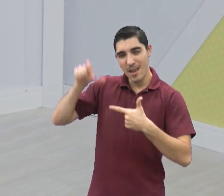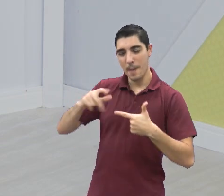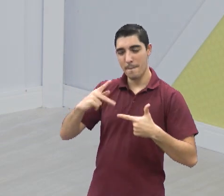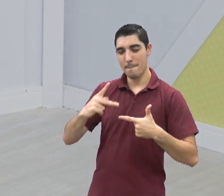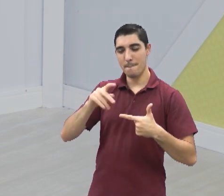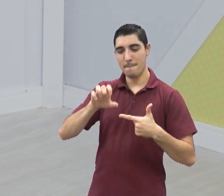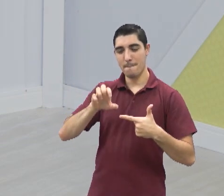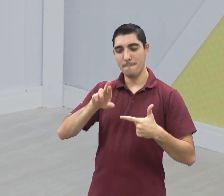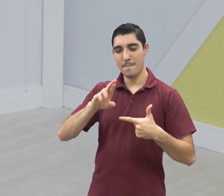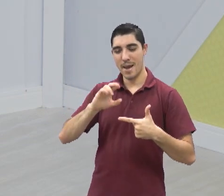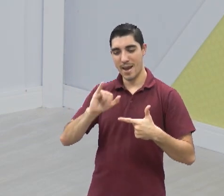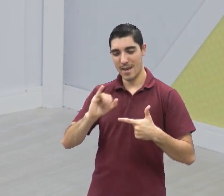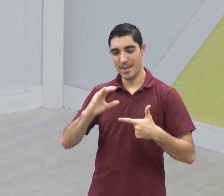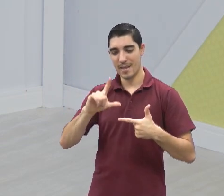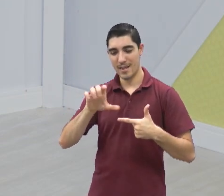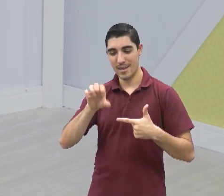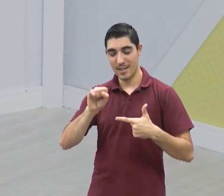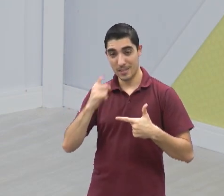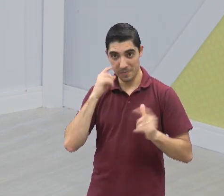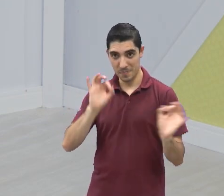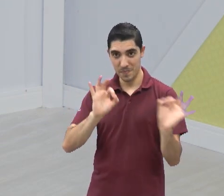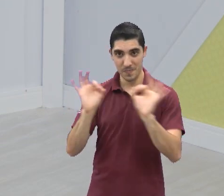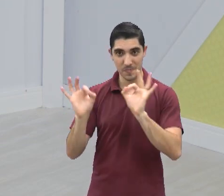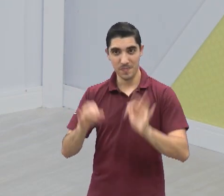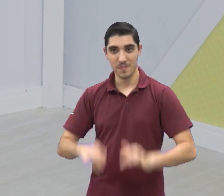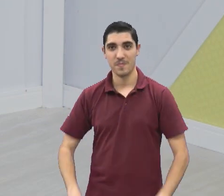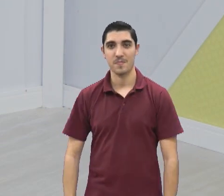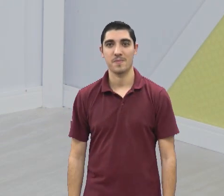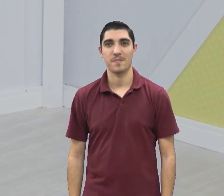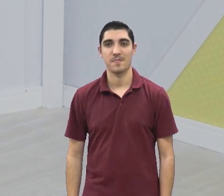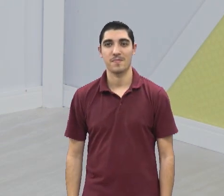Rizzi, solta, Matheus.